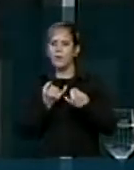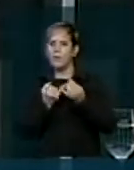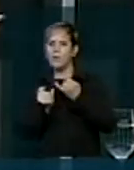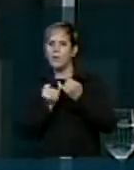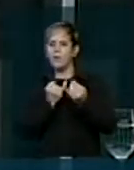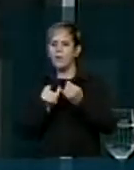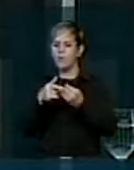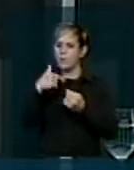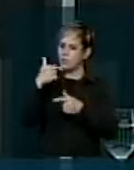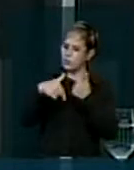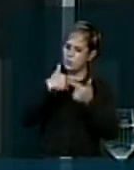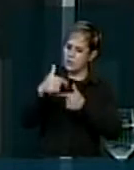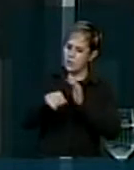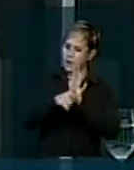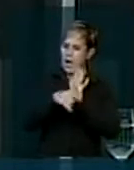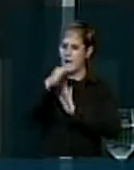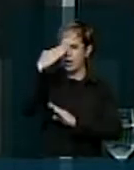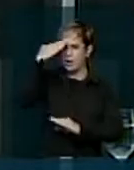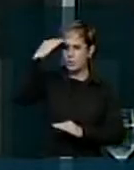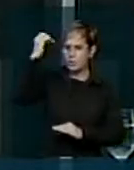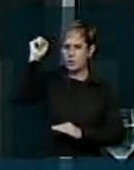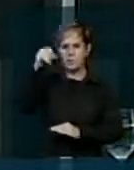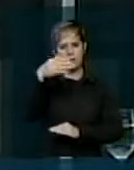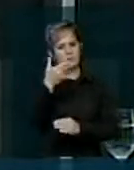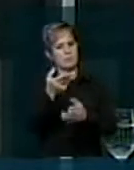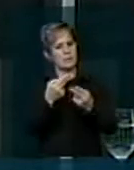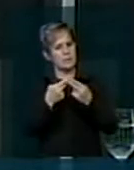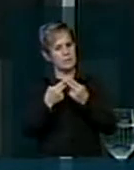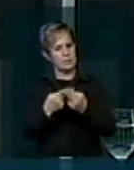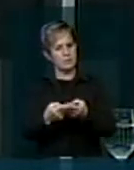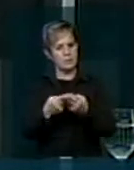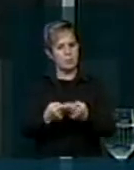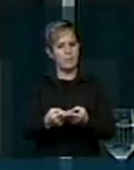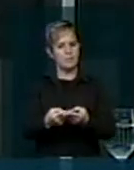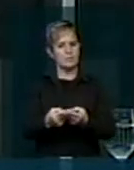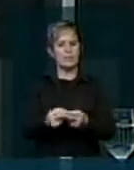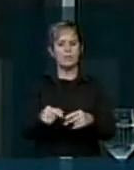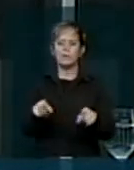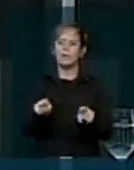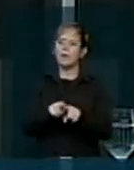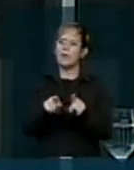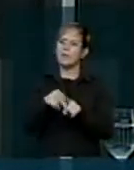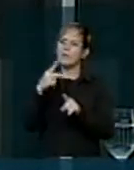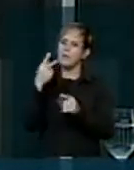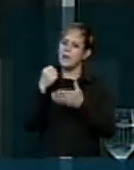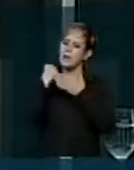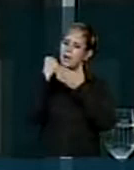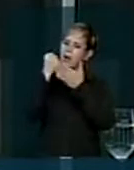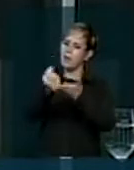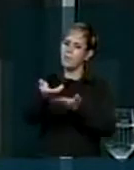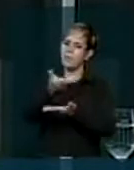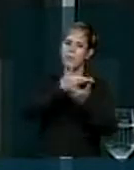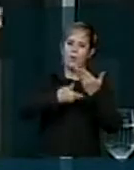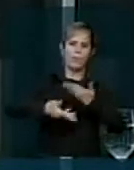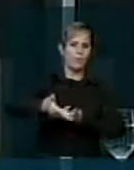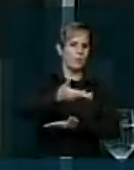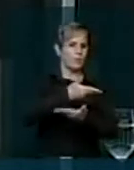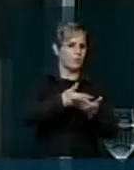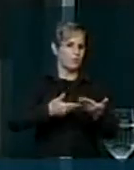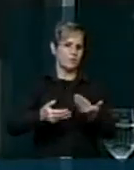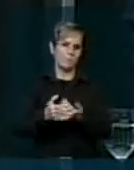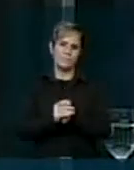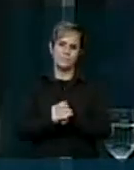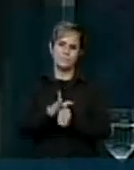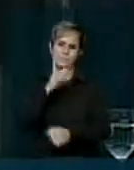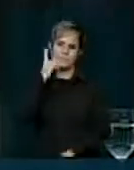sua sabedoria, a sua paciência e, sobretudo, a sua solidariedade. Deputado